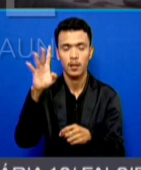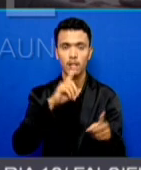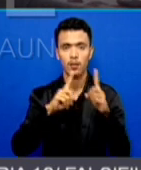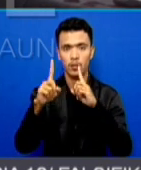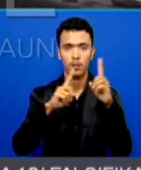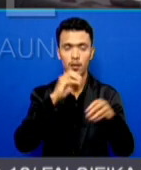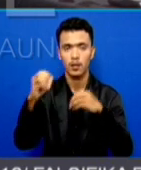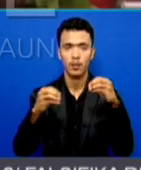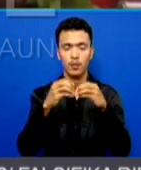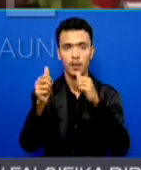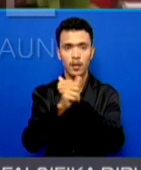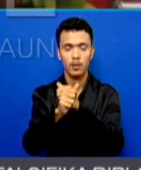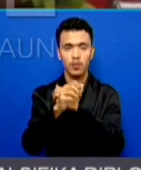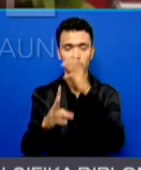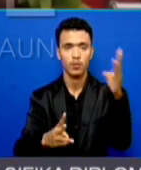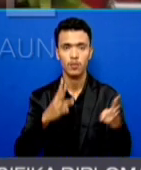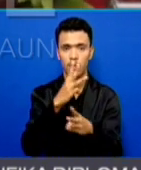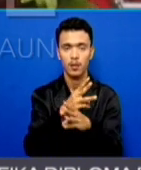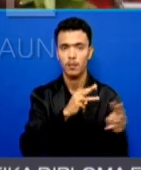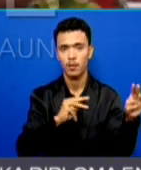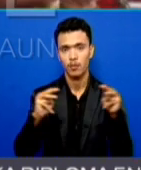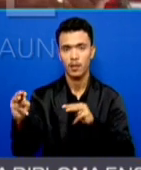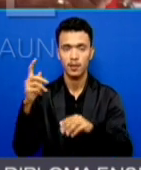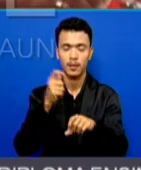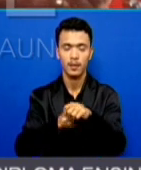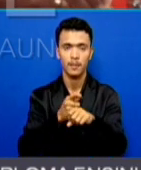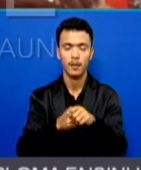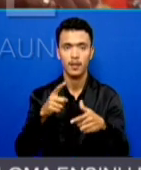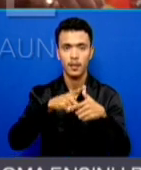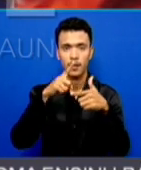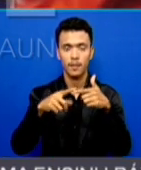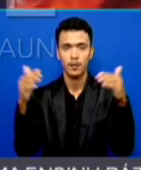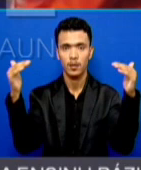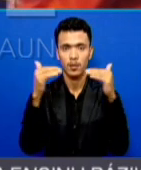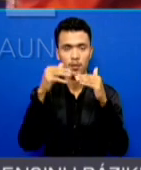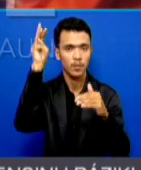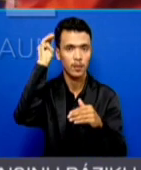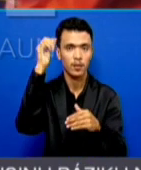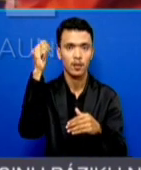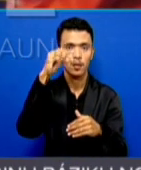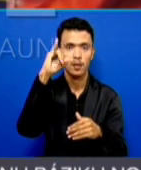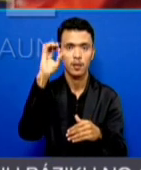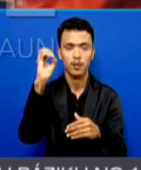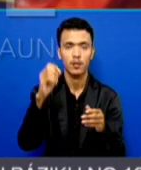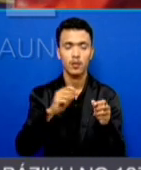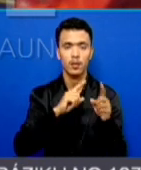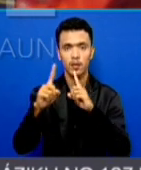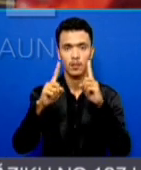koaliamos konaba asunto global baliu mudança klimatika. Hafuin surumut, ministro Azil Pereira explica